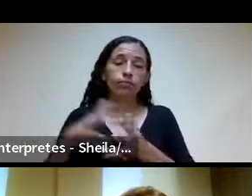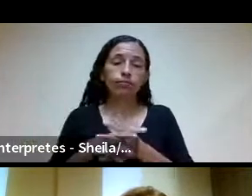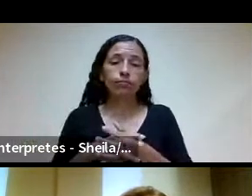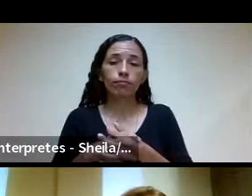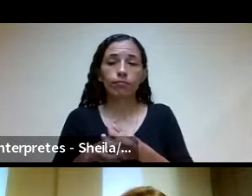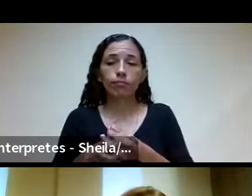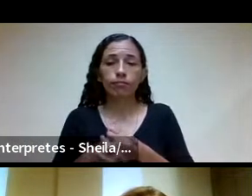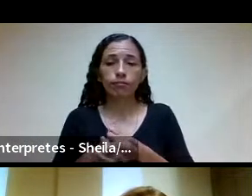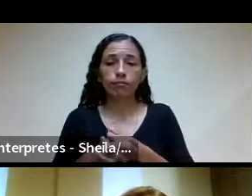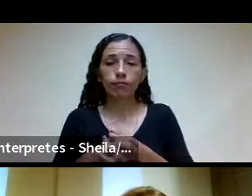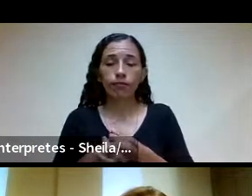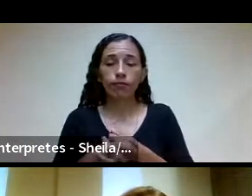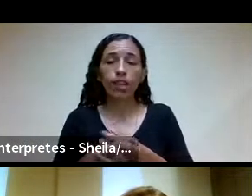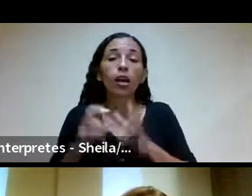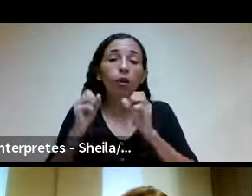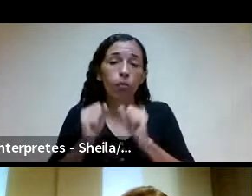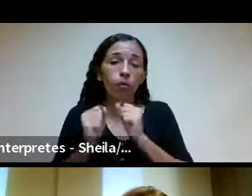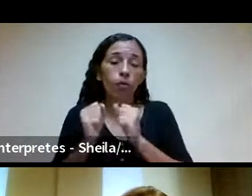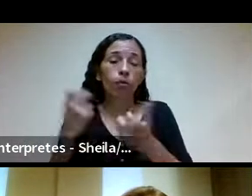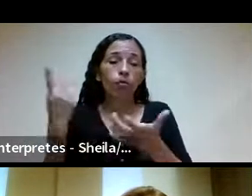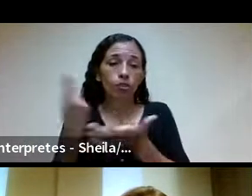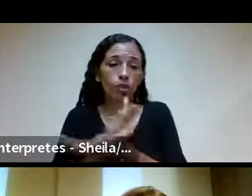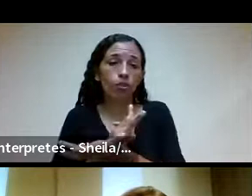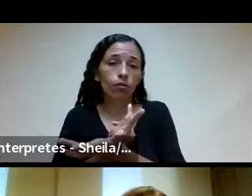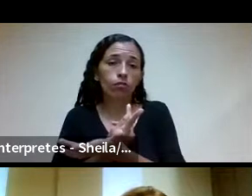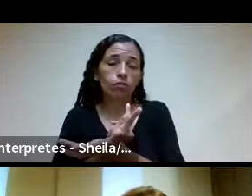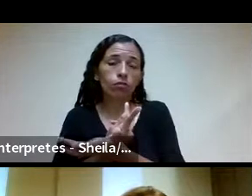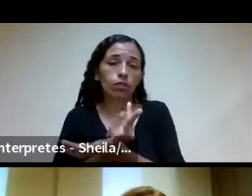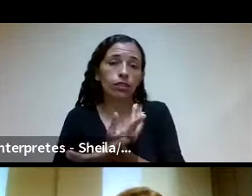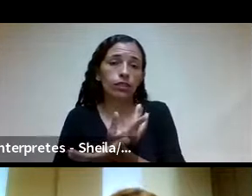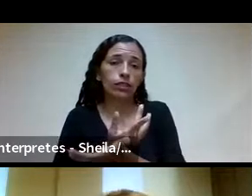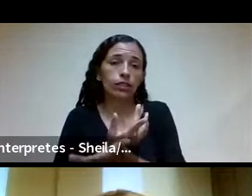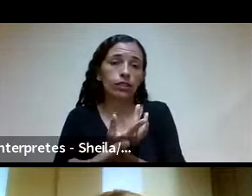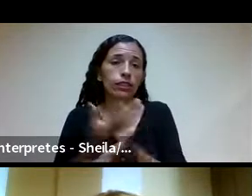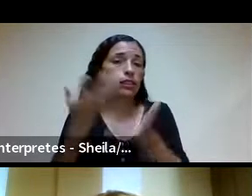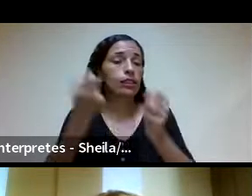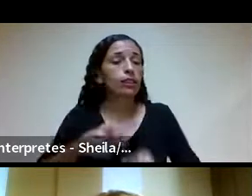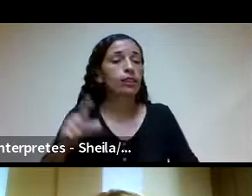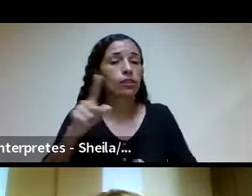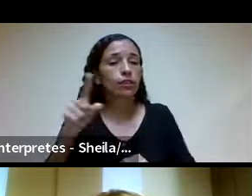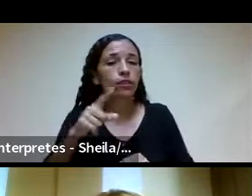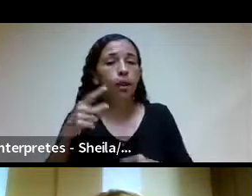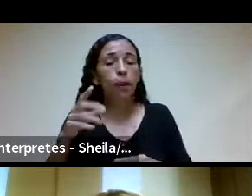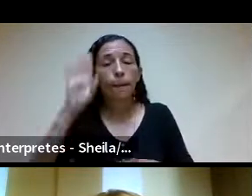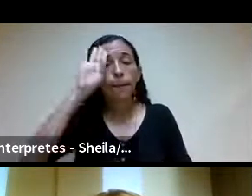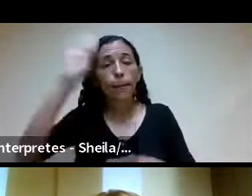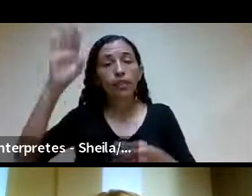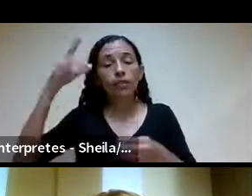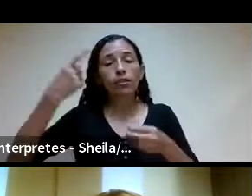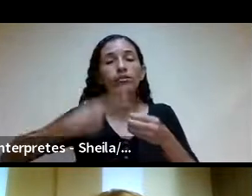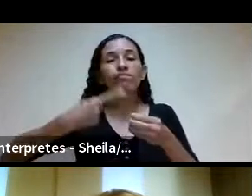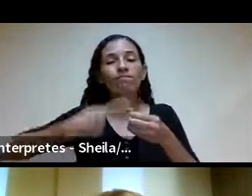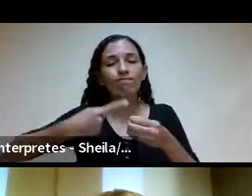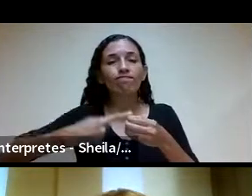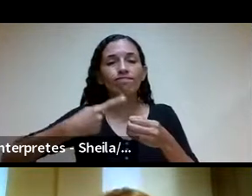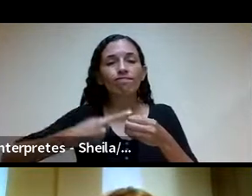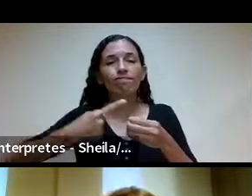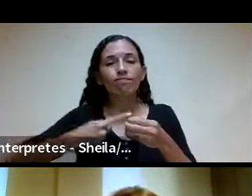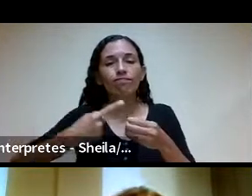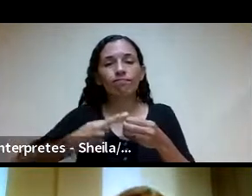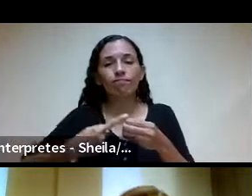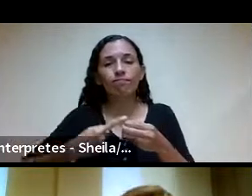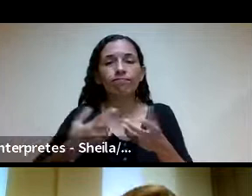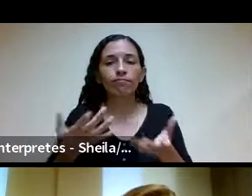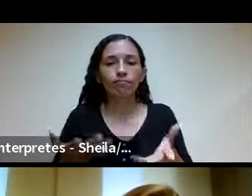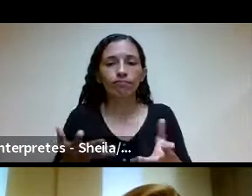ser mitigado. Ainda mais em um processo eleitoral, em uma cidade do interior, em que sabemos que eleições